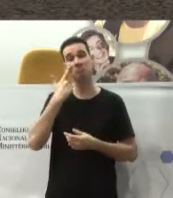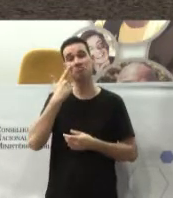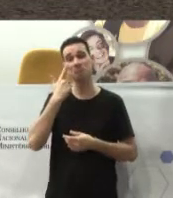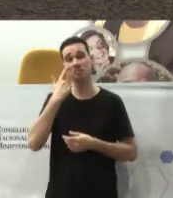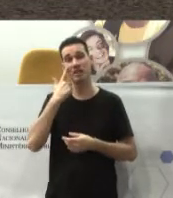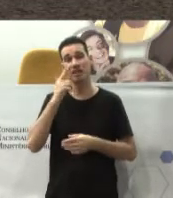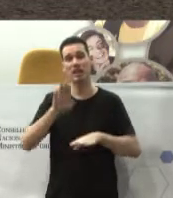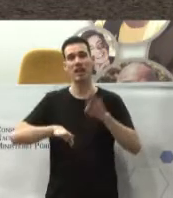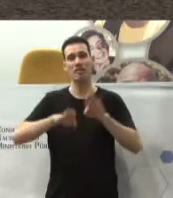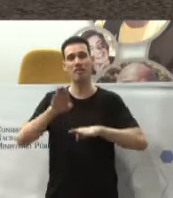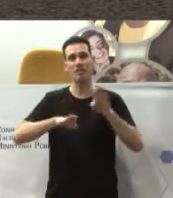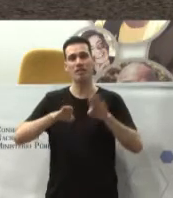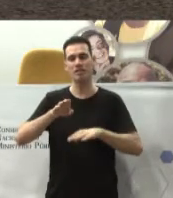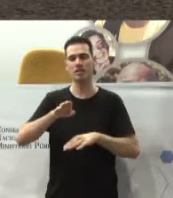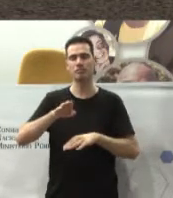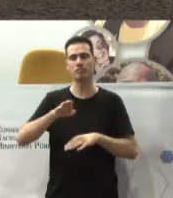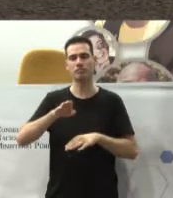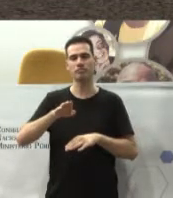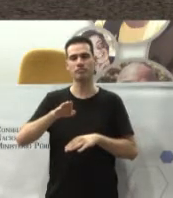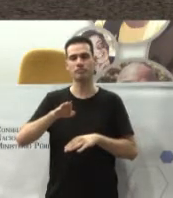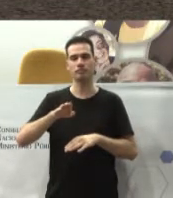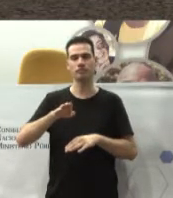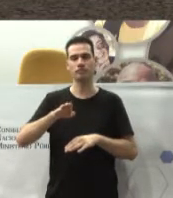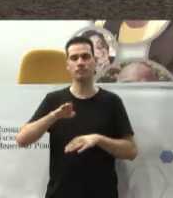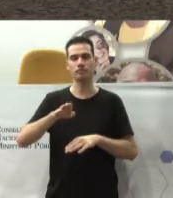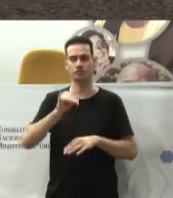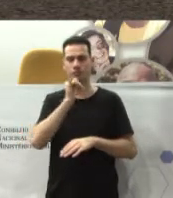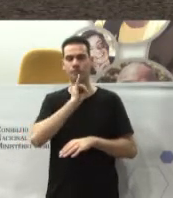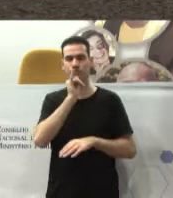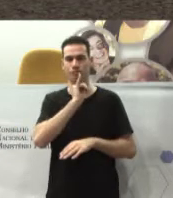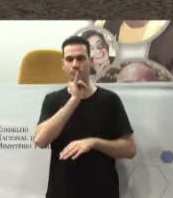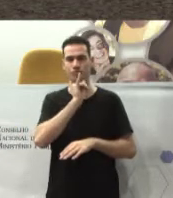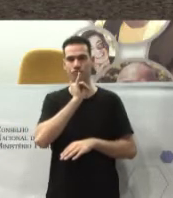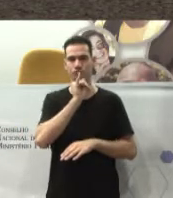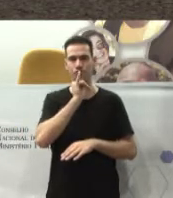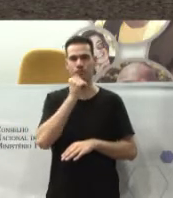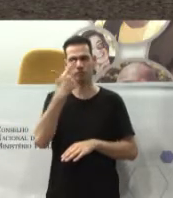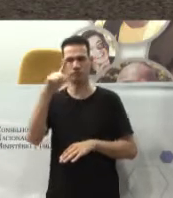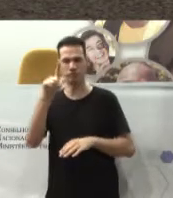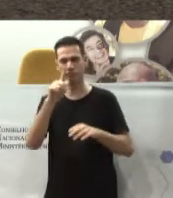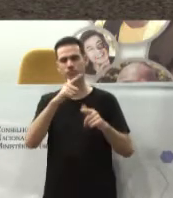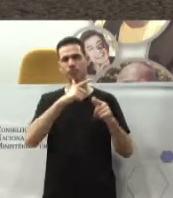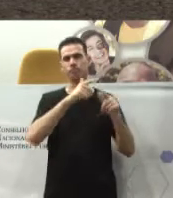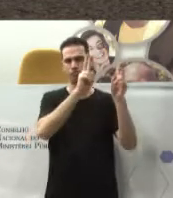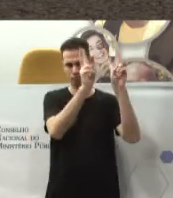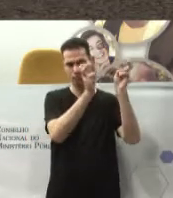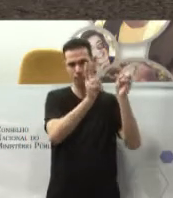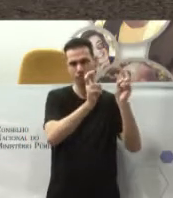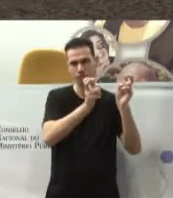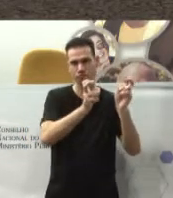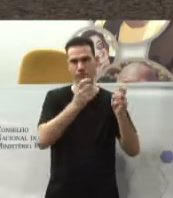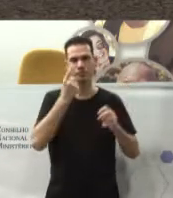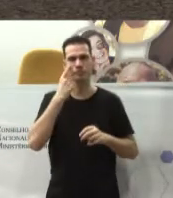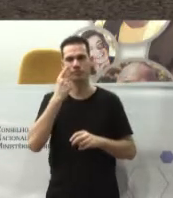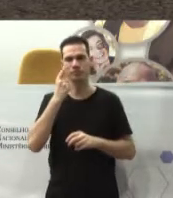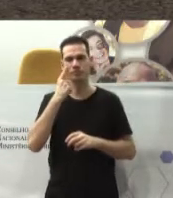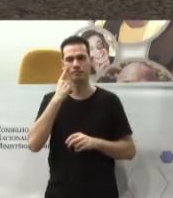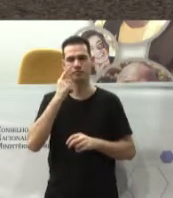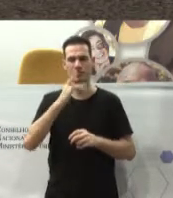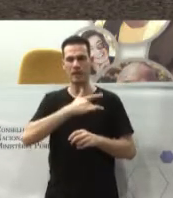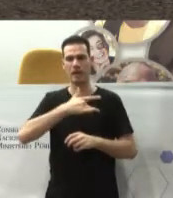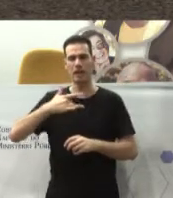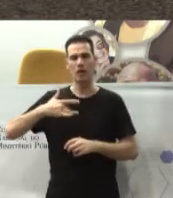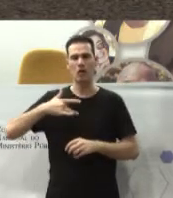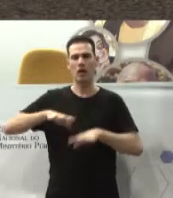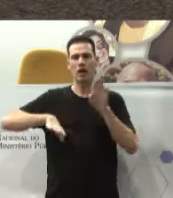de atuação e os arranjos locais. O que acontece? Isso está ligado a outro item, horizontalidade da saúde. Ela nos